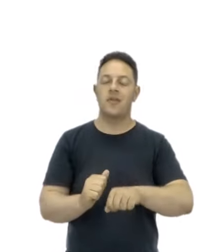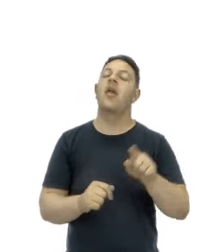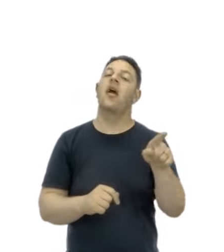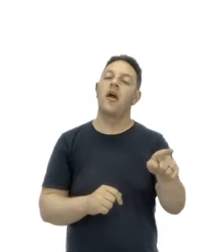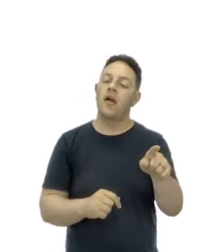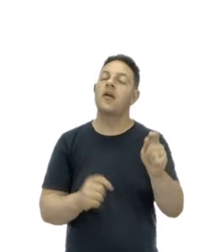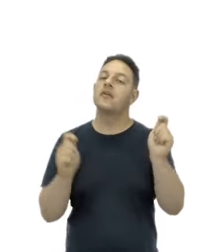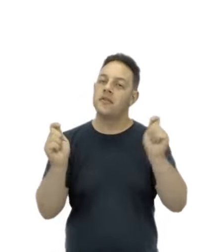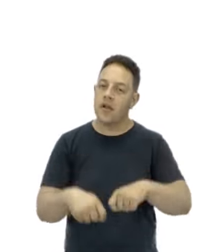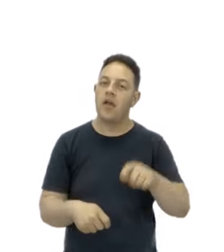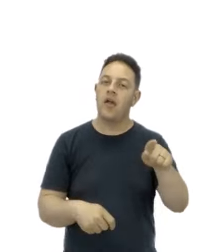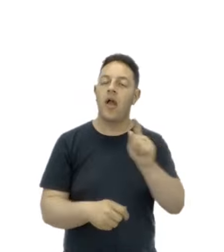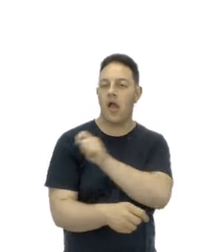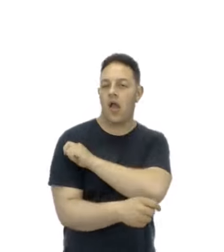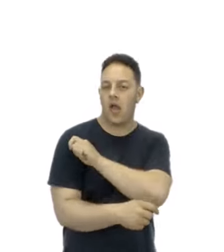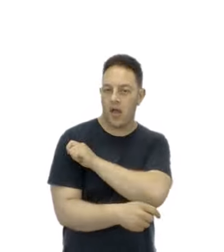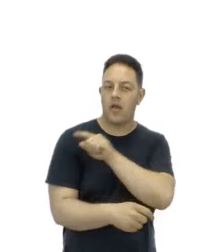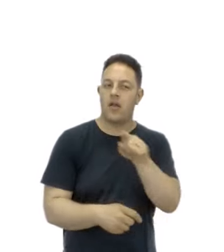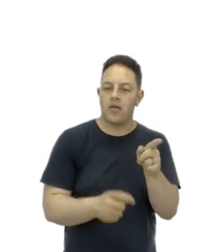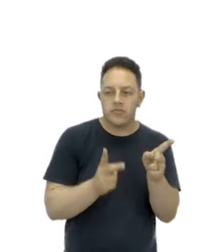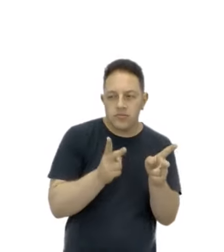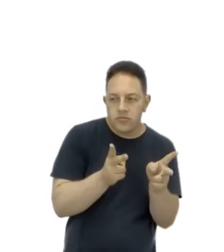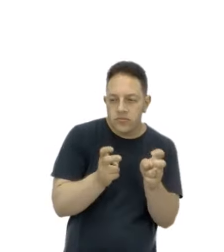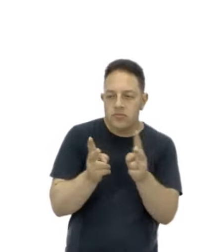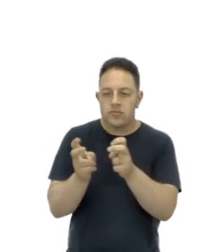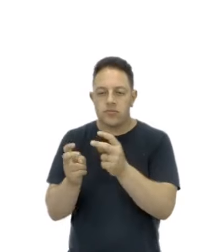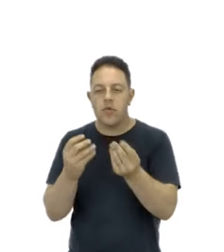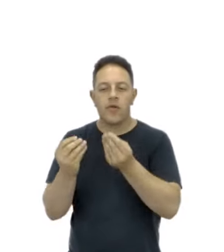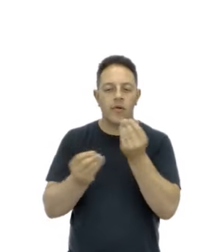permitirá aos estudantes observar as